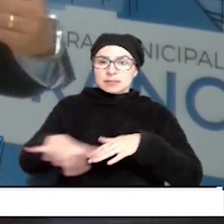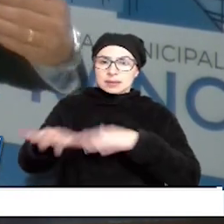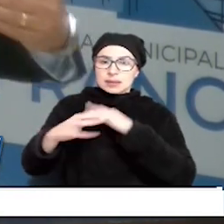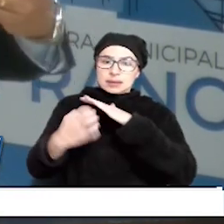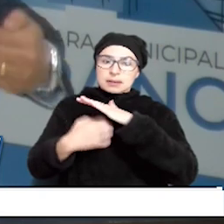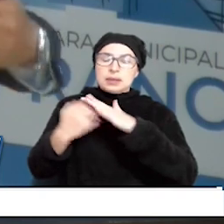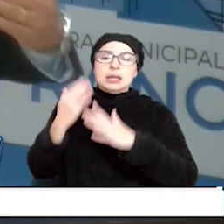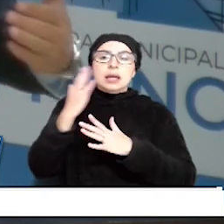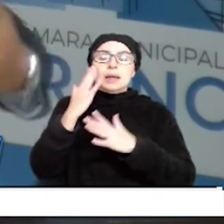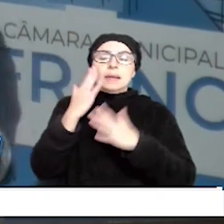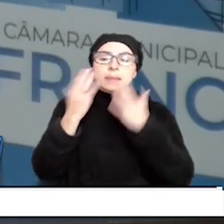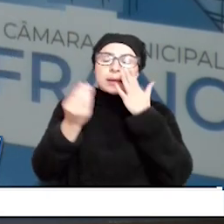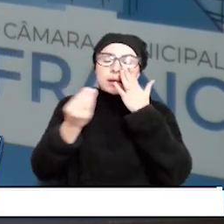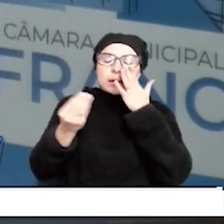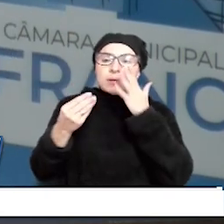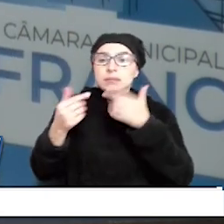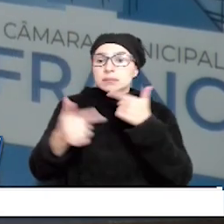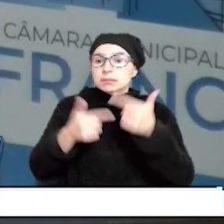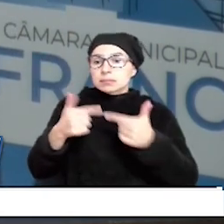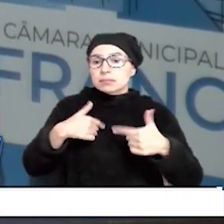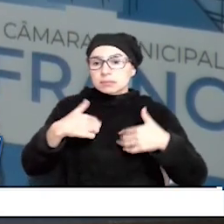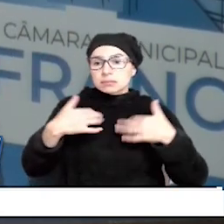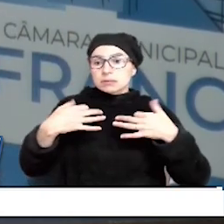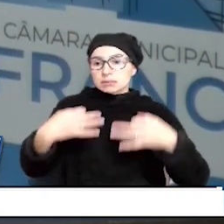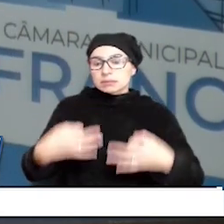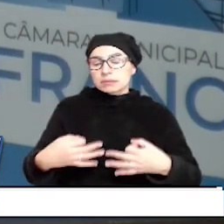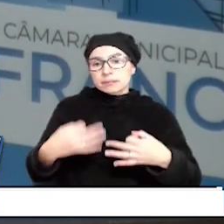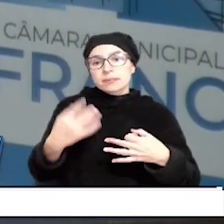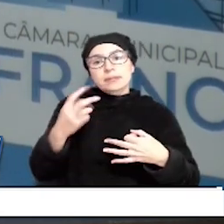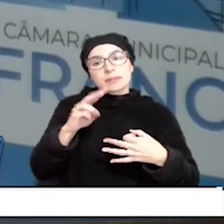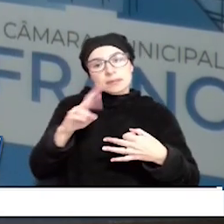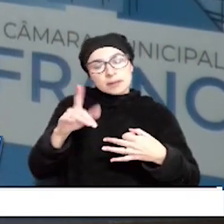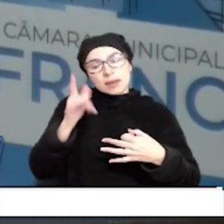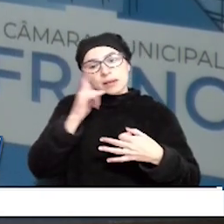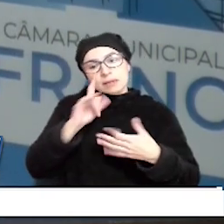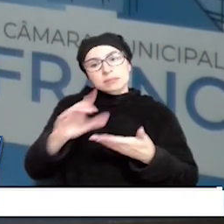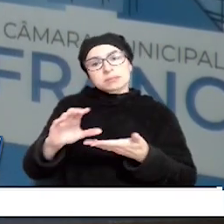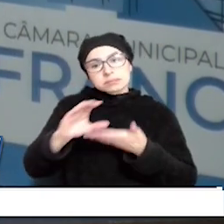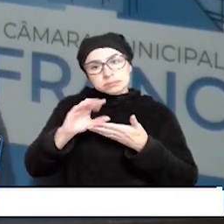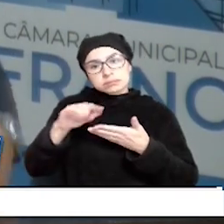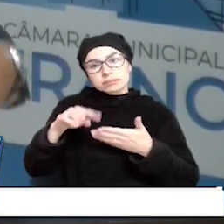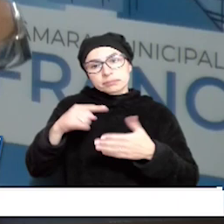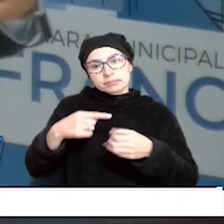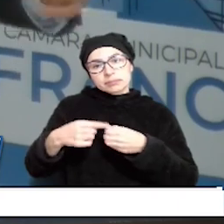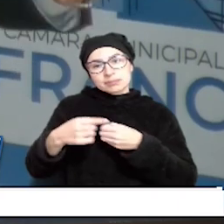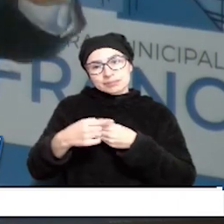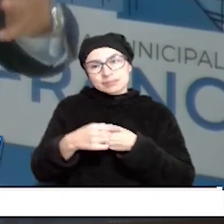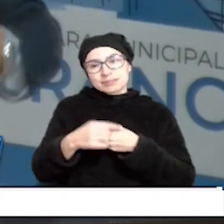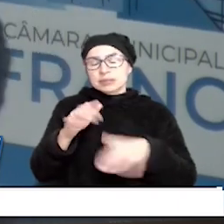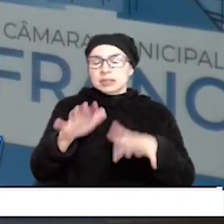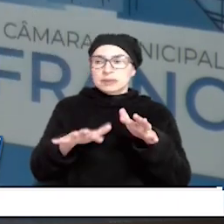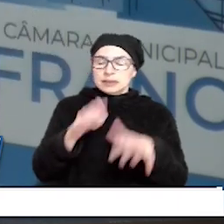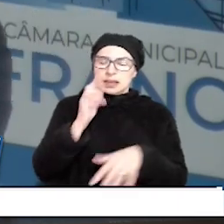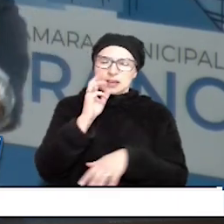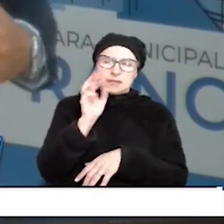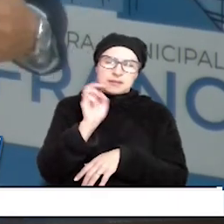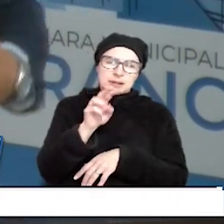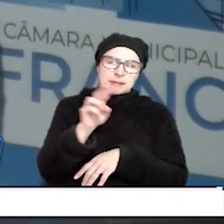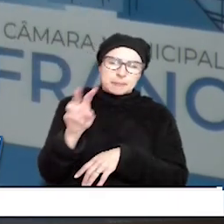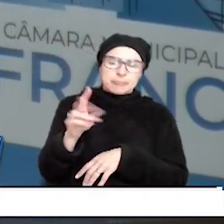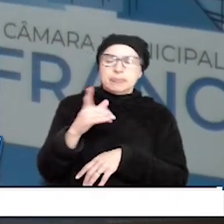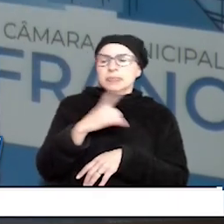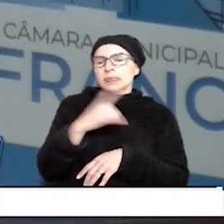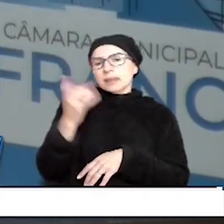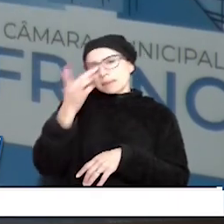que forma trabalhar de maneira correta. E isso vai gerar receita para o município. Então, muitas vezes eu vejo aqui, vem gente